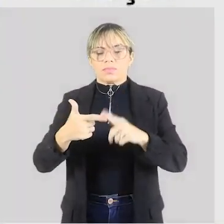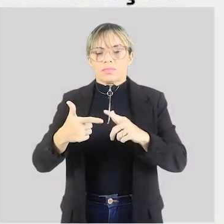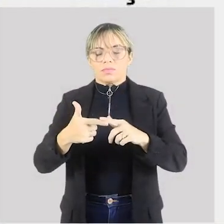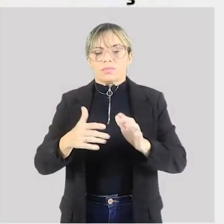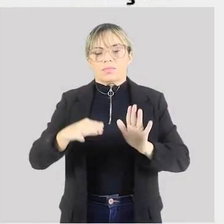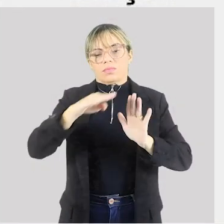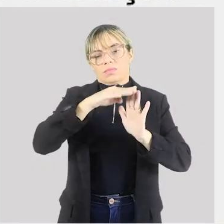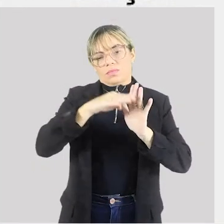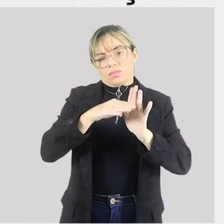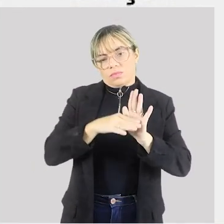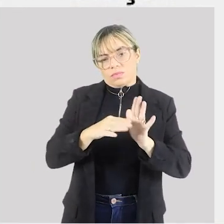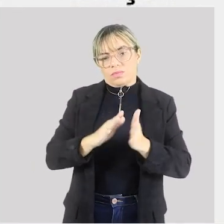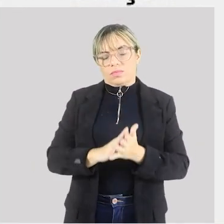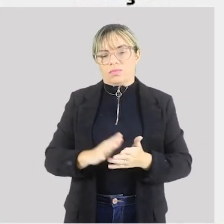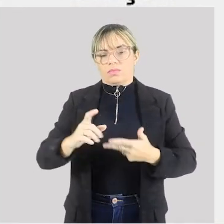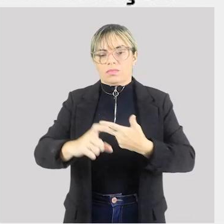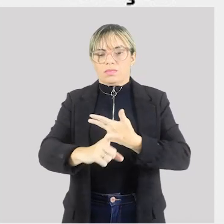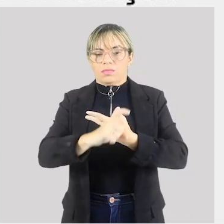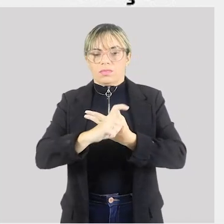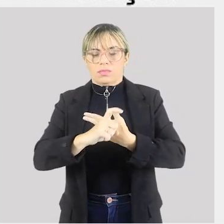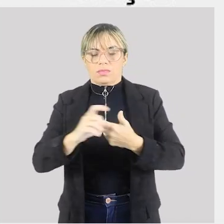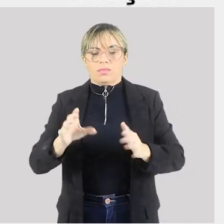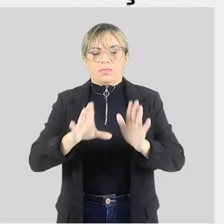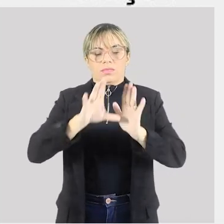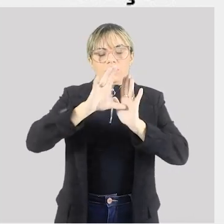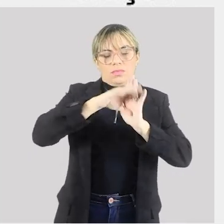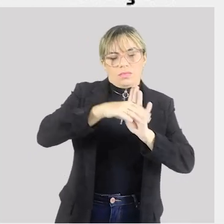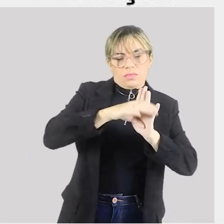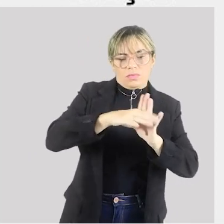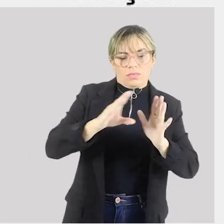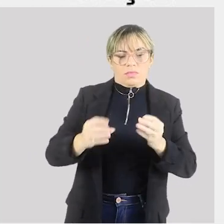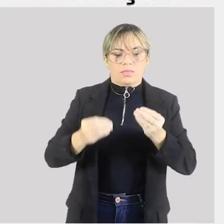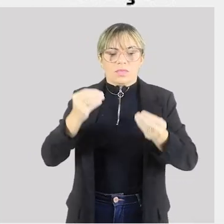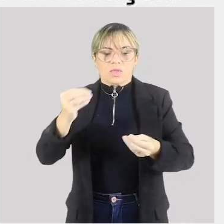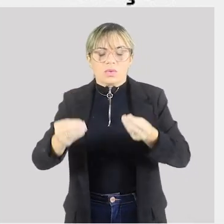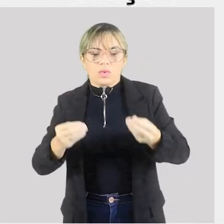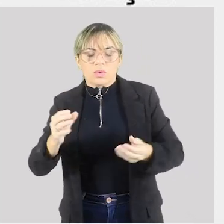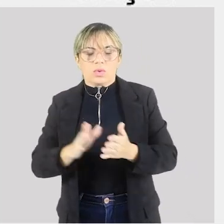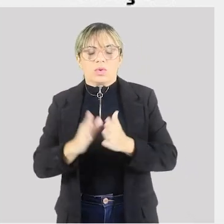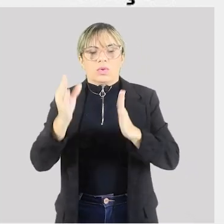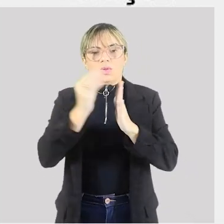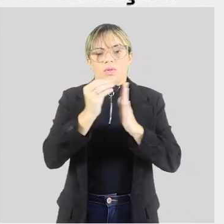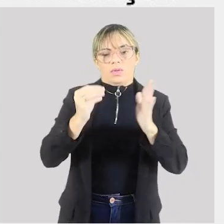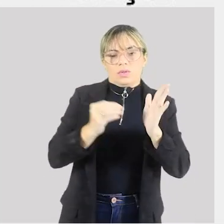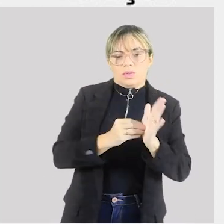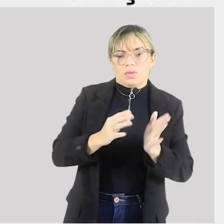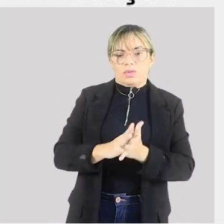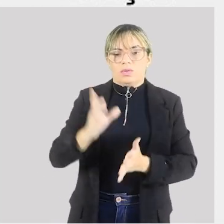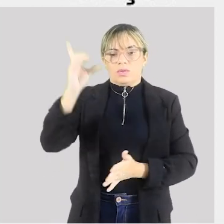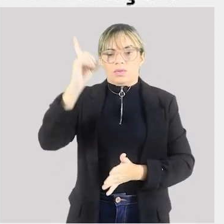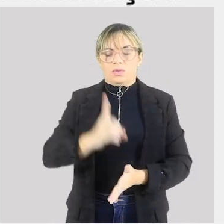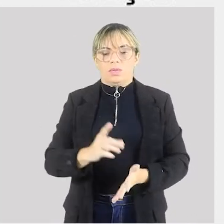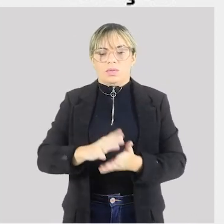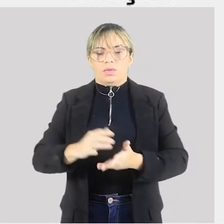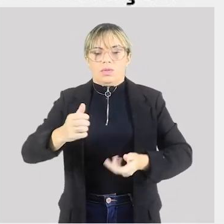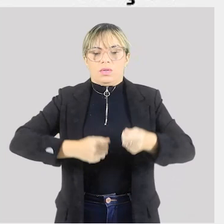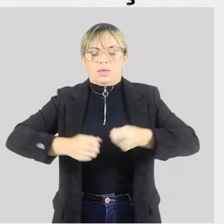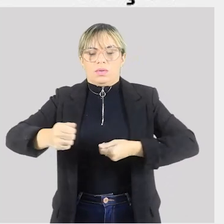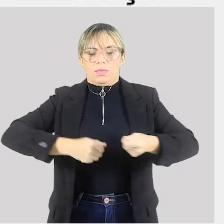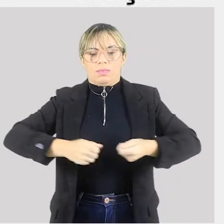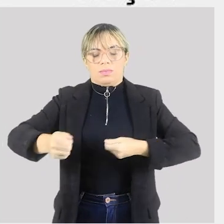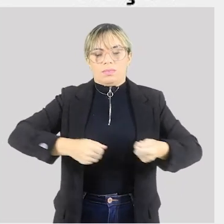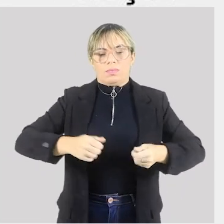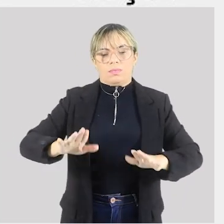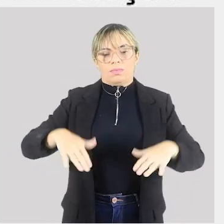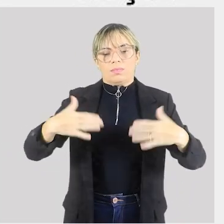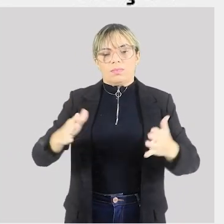a teoria do Poder Executivo, quando se trata do conceito da função administrativa, o conteúdo do direito administrativo, é que